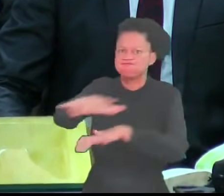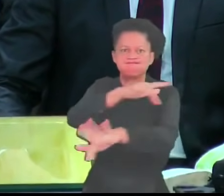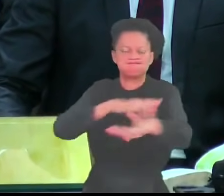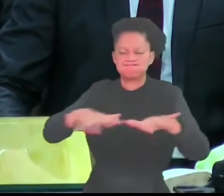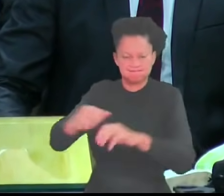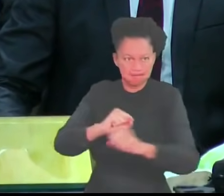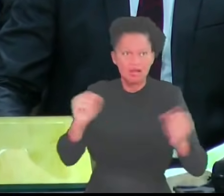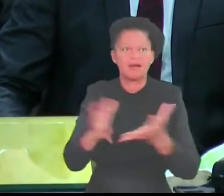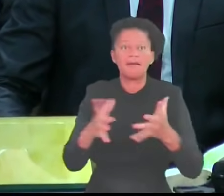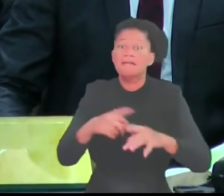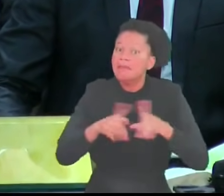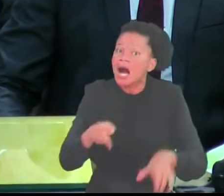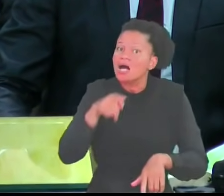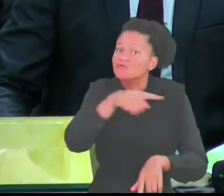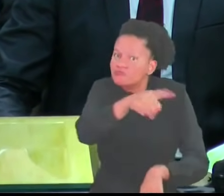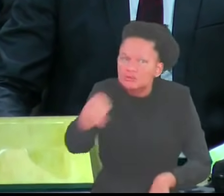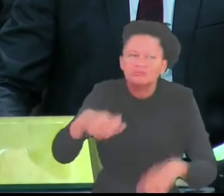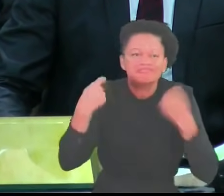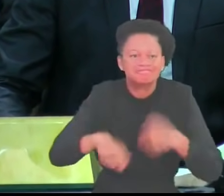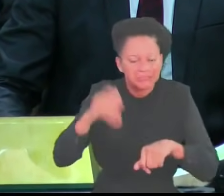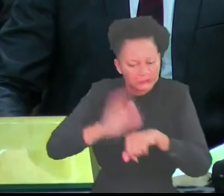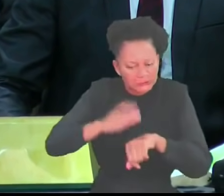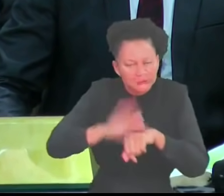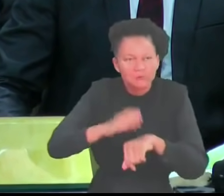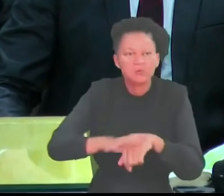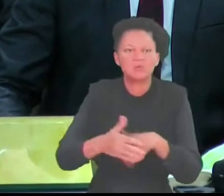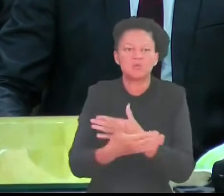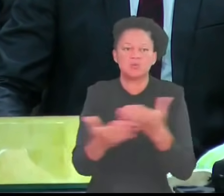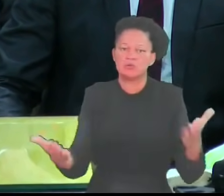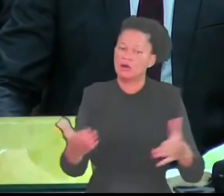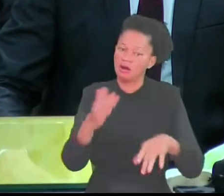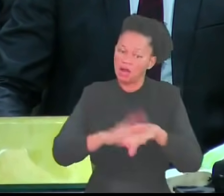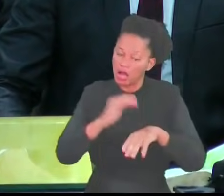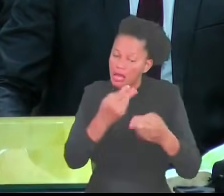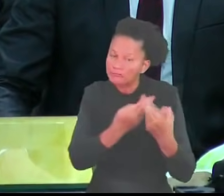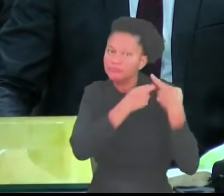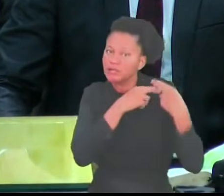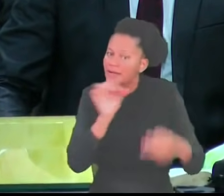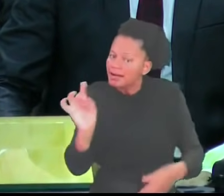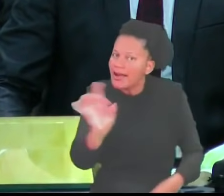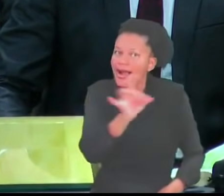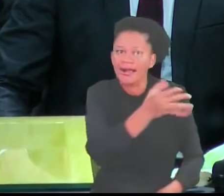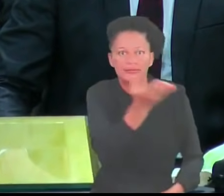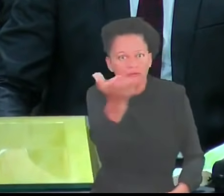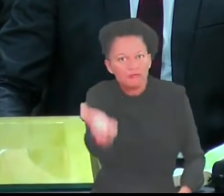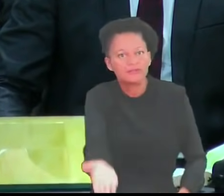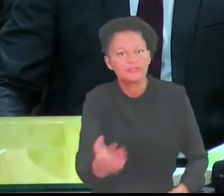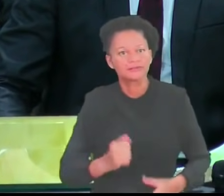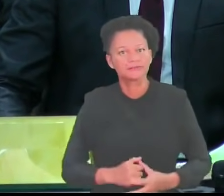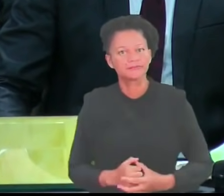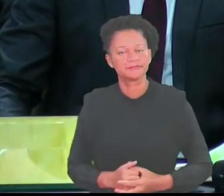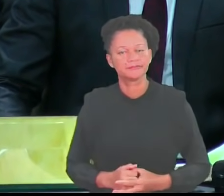Aleluia. Mas vocês precisam fazer a parte de vocês.